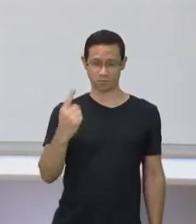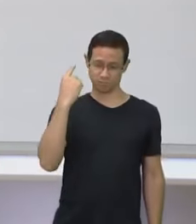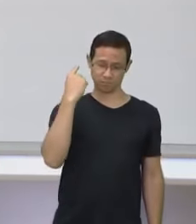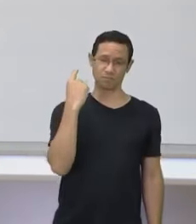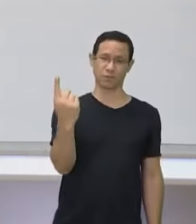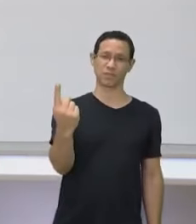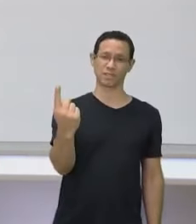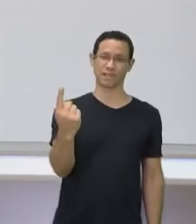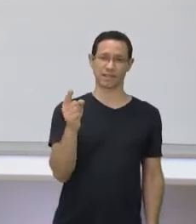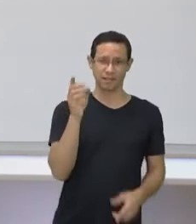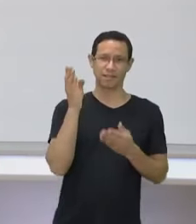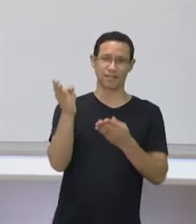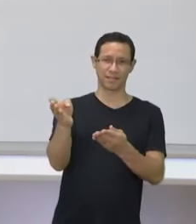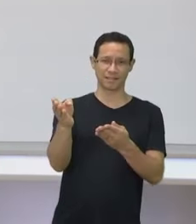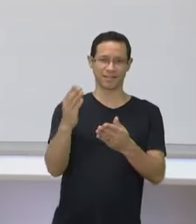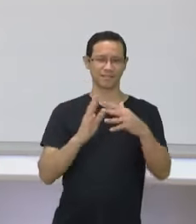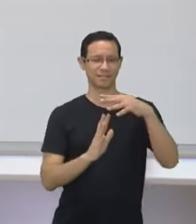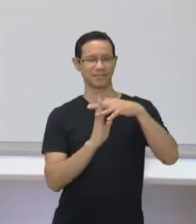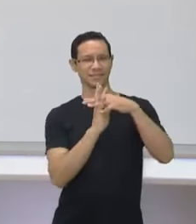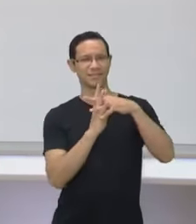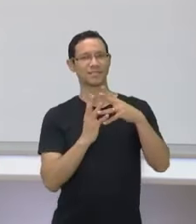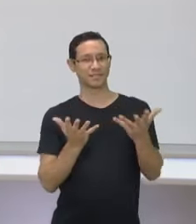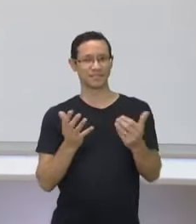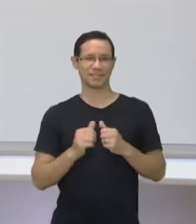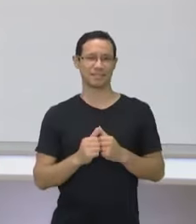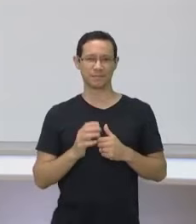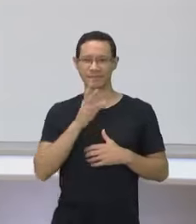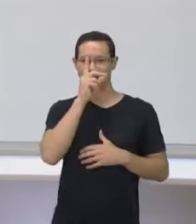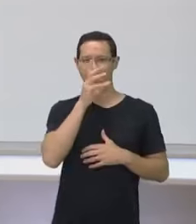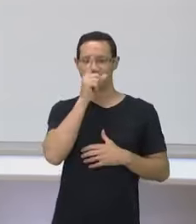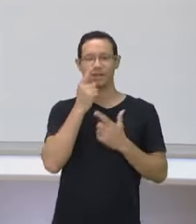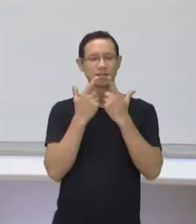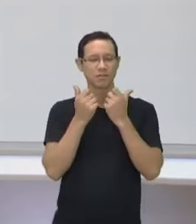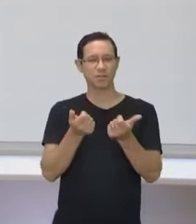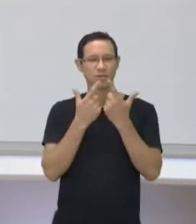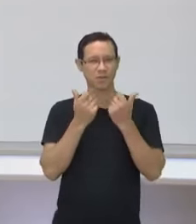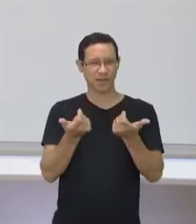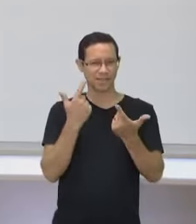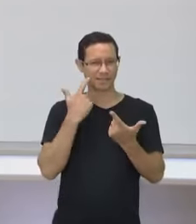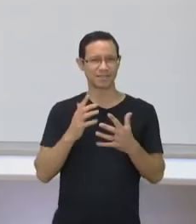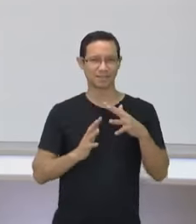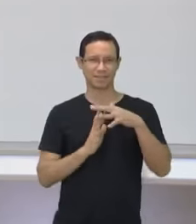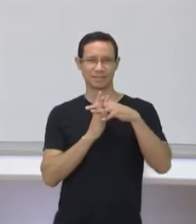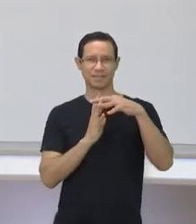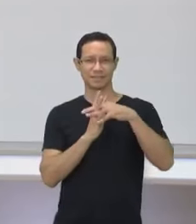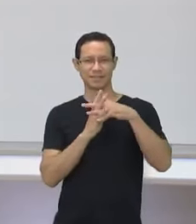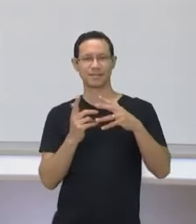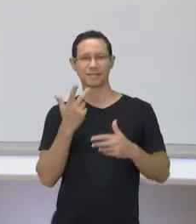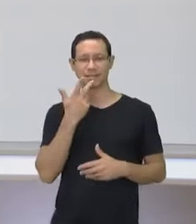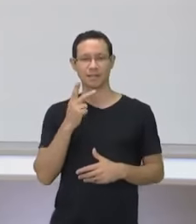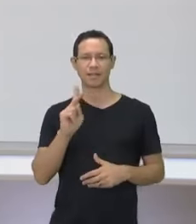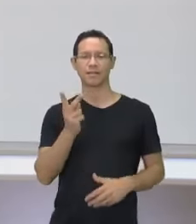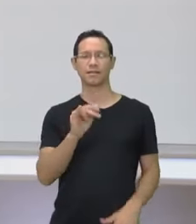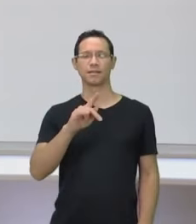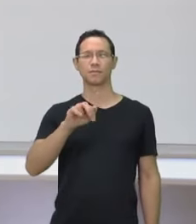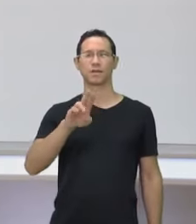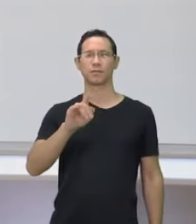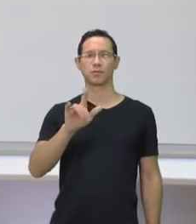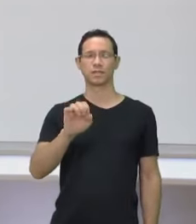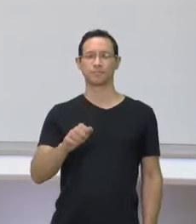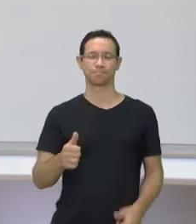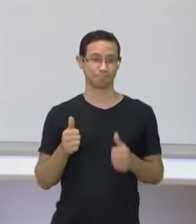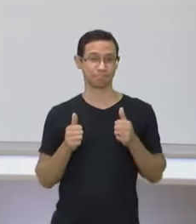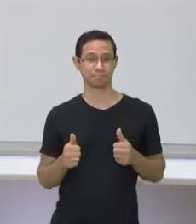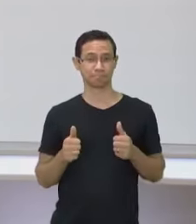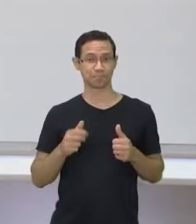você. Então, é um exagero, é uma fórmula de figura de linguagem de mostrar exagero e é considerado uma hipérbole, ok?